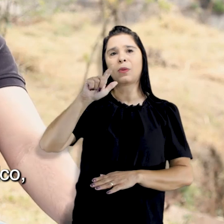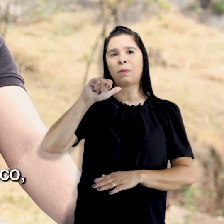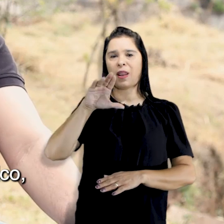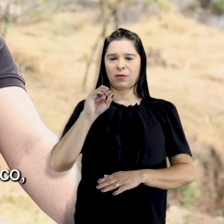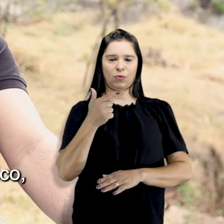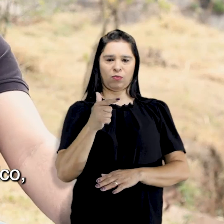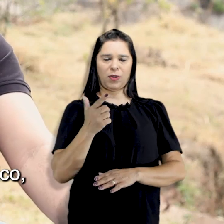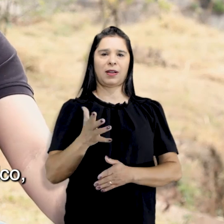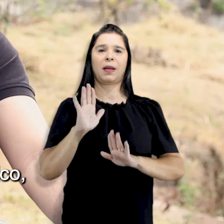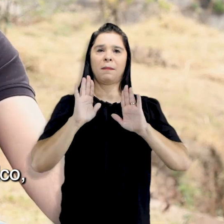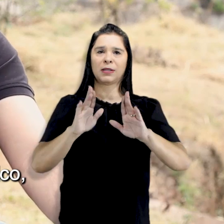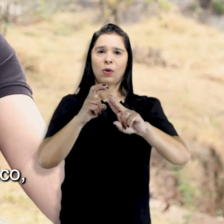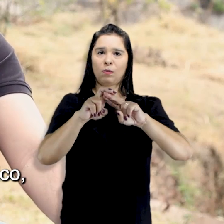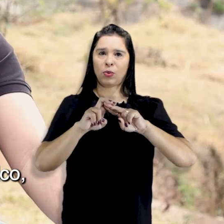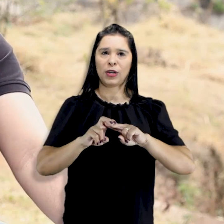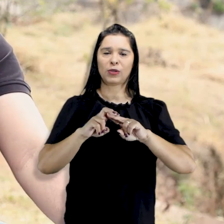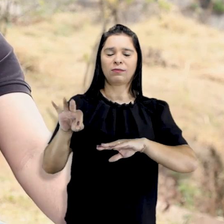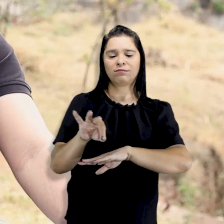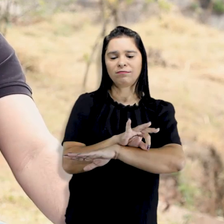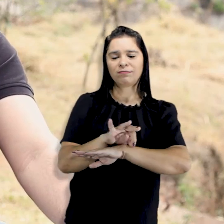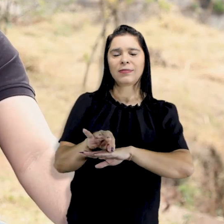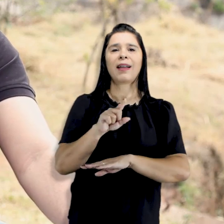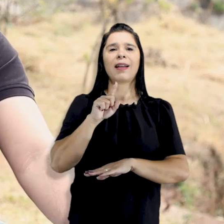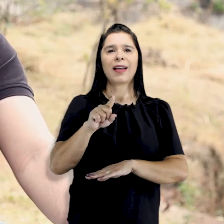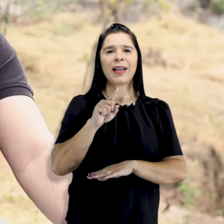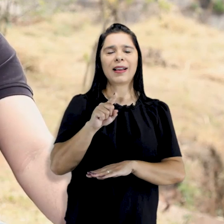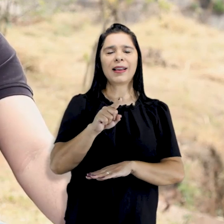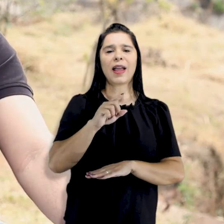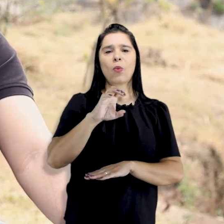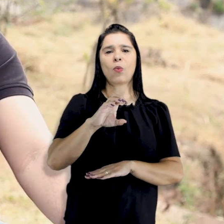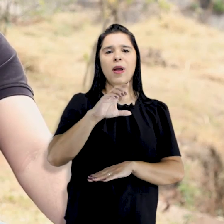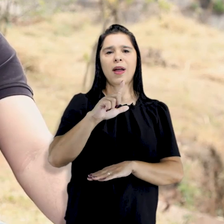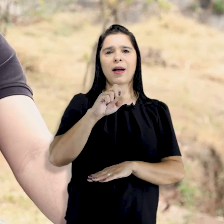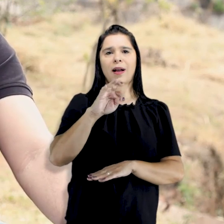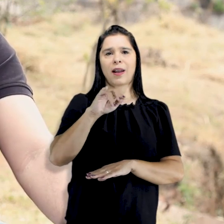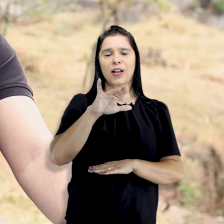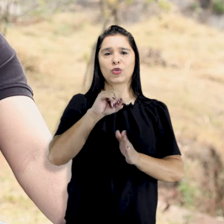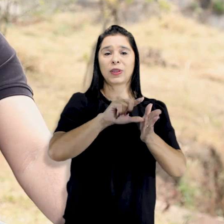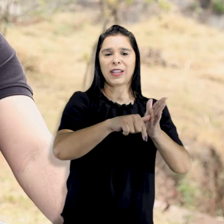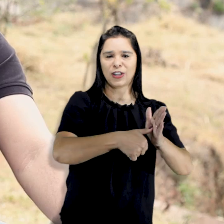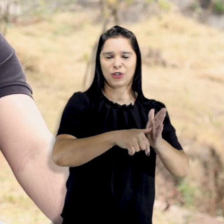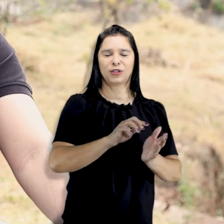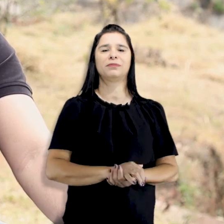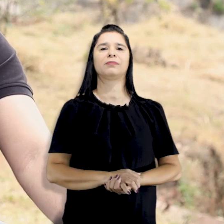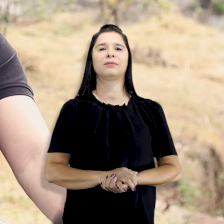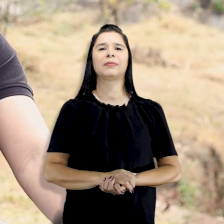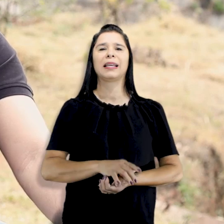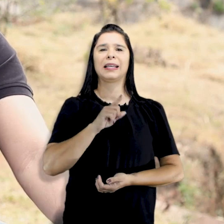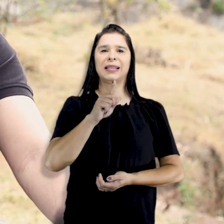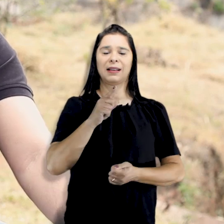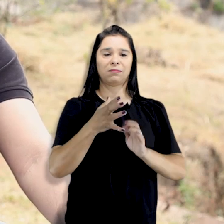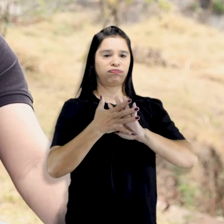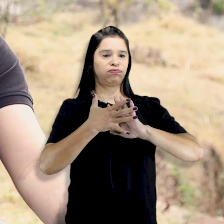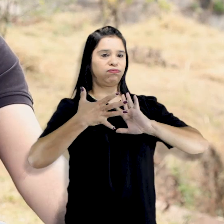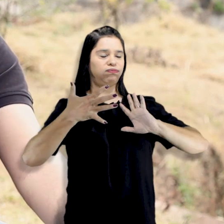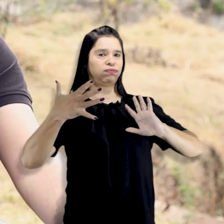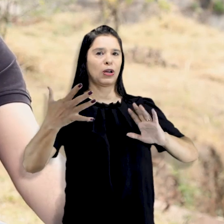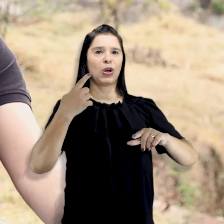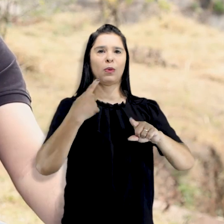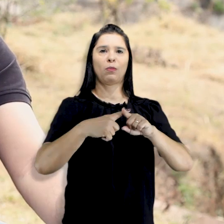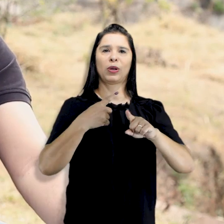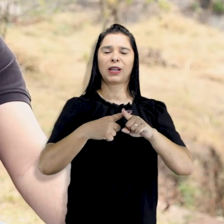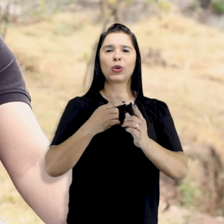vista arquitetônico, ele é um eclético tardio. E ele tem esse tamanho porque desde o início ele foi